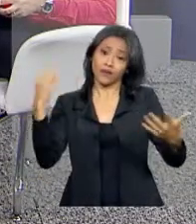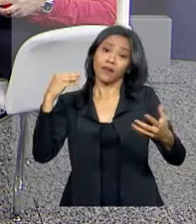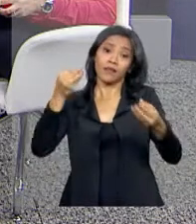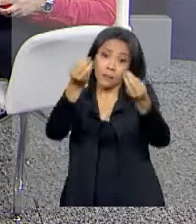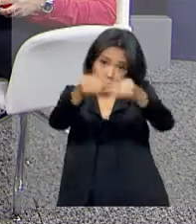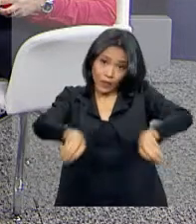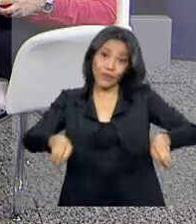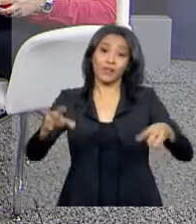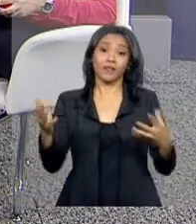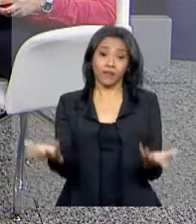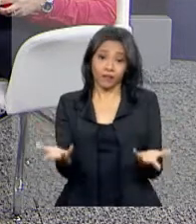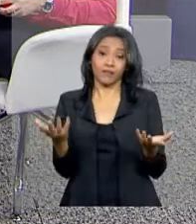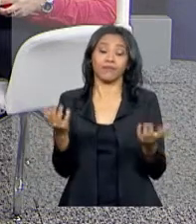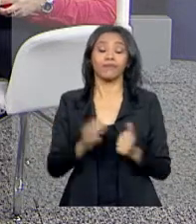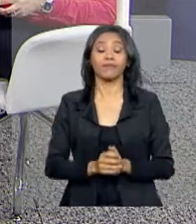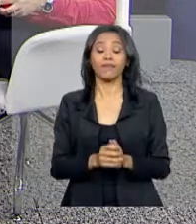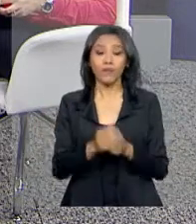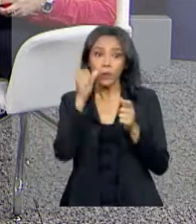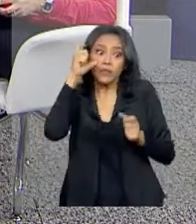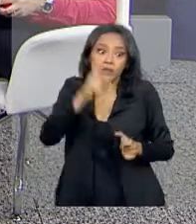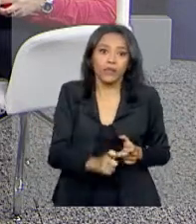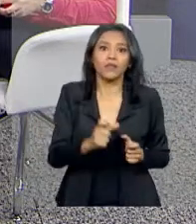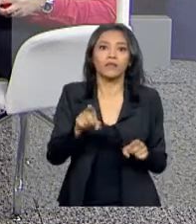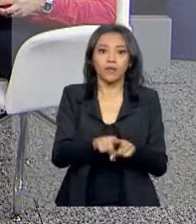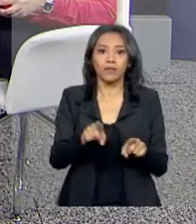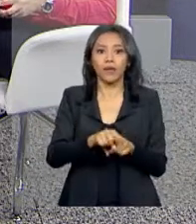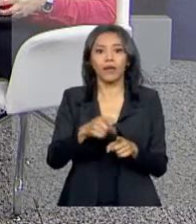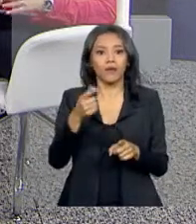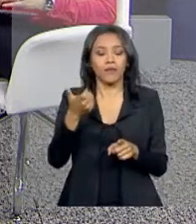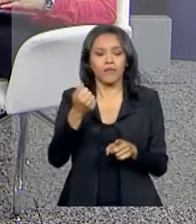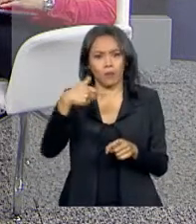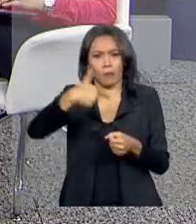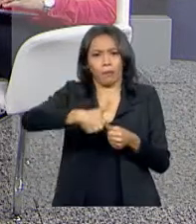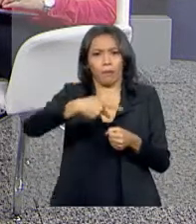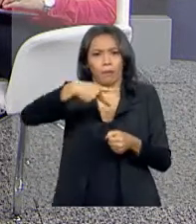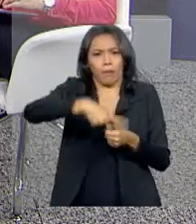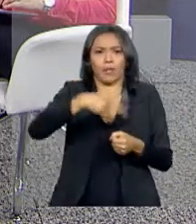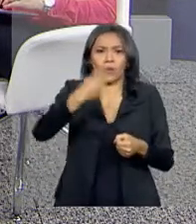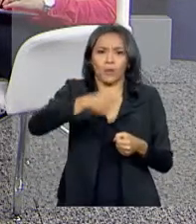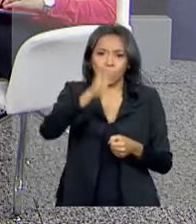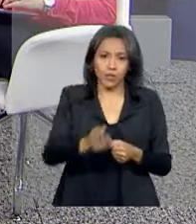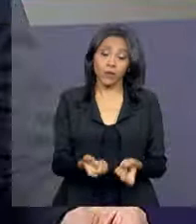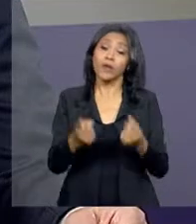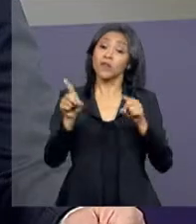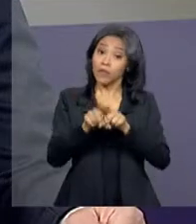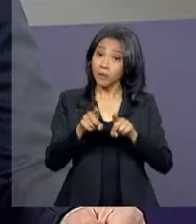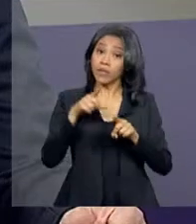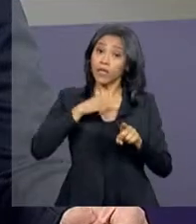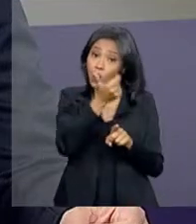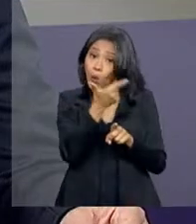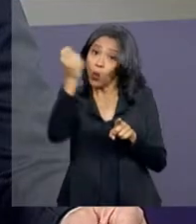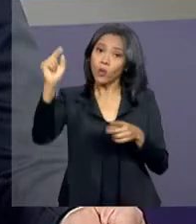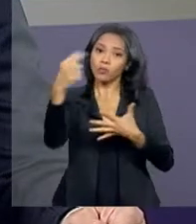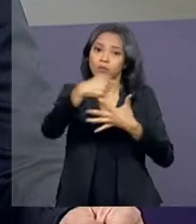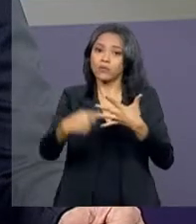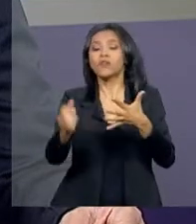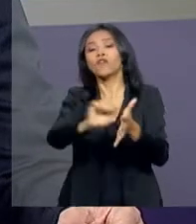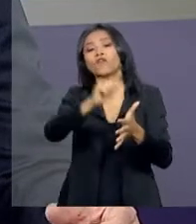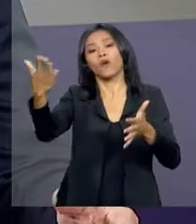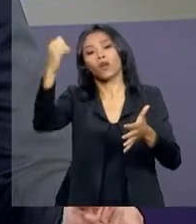relação ao petróleo brasileiro e também existem fatores internos por exemplo nos últimos dois anos o brasil